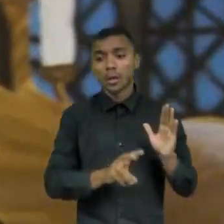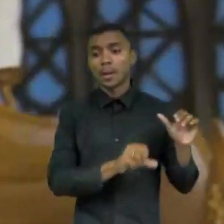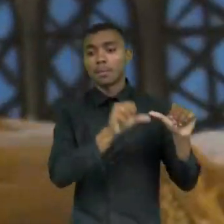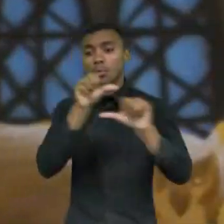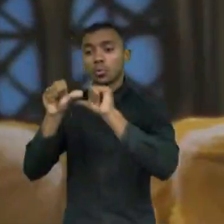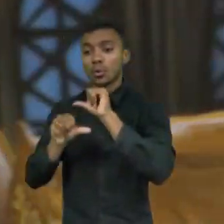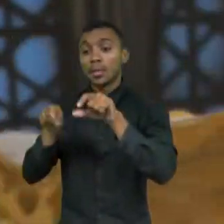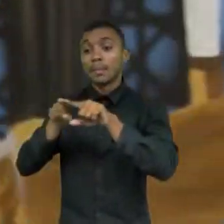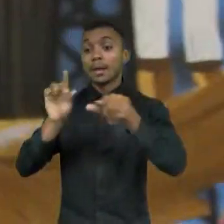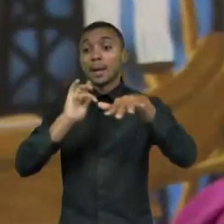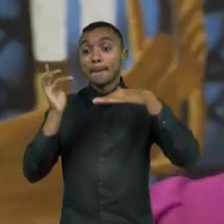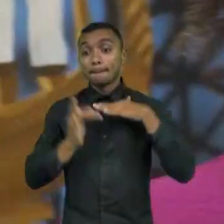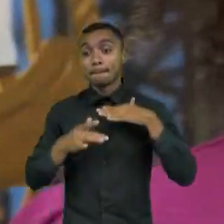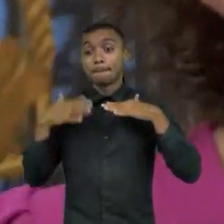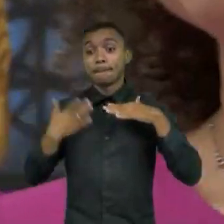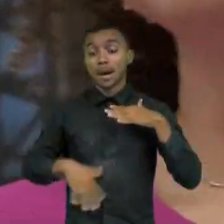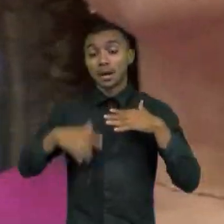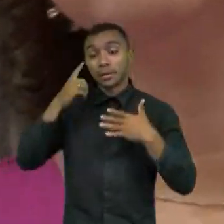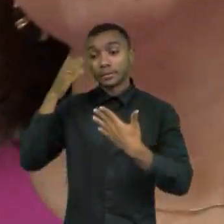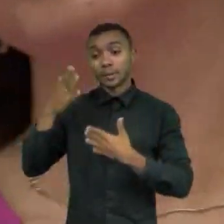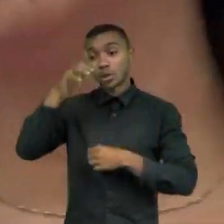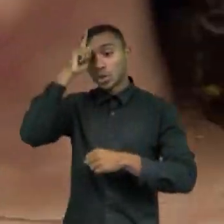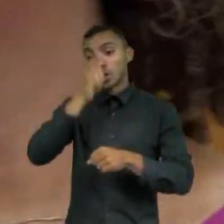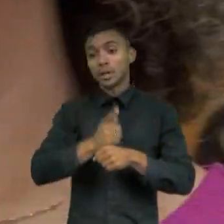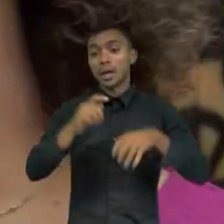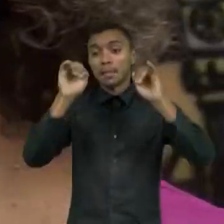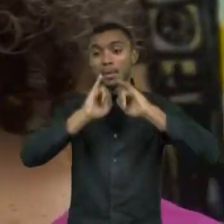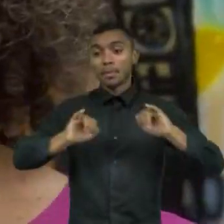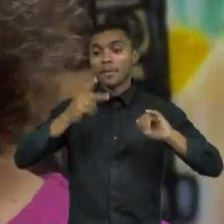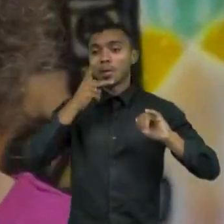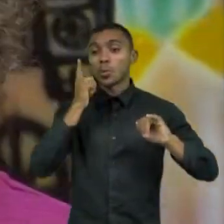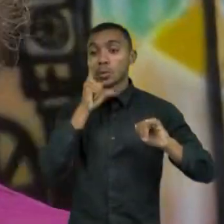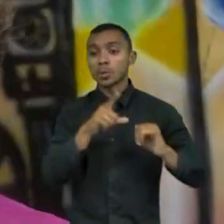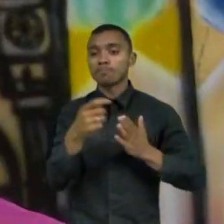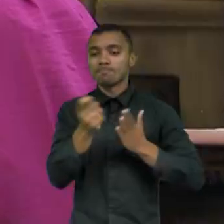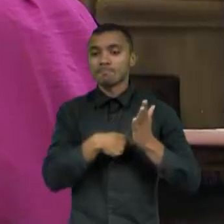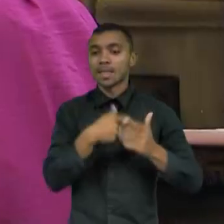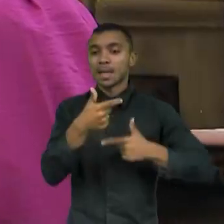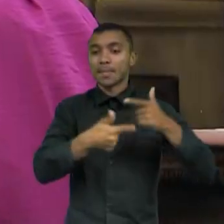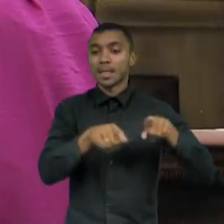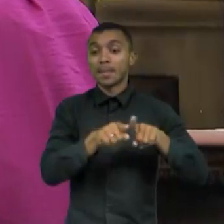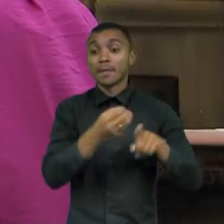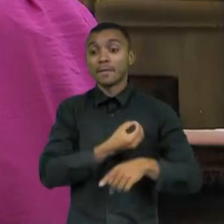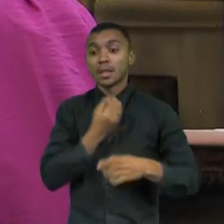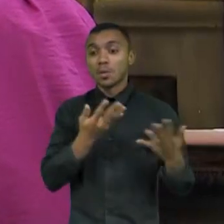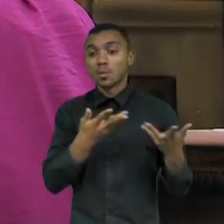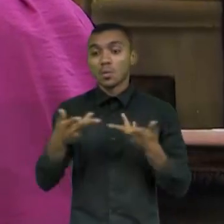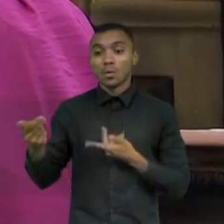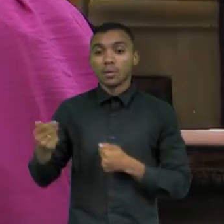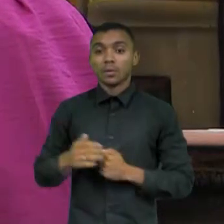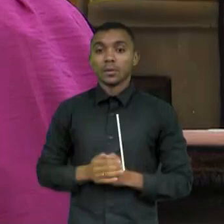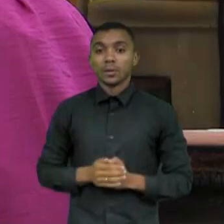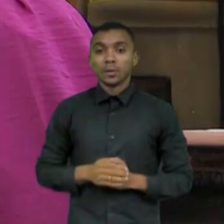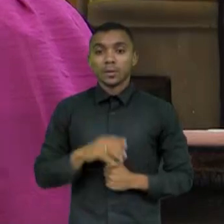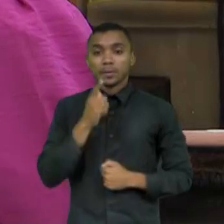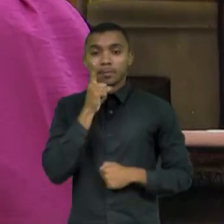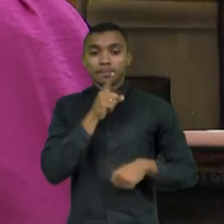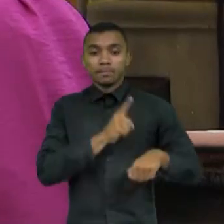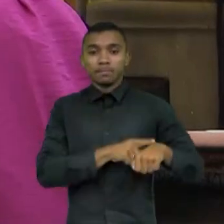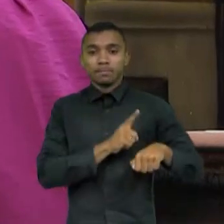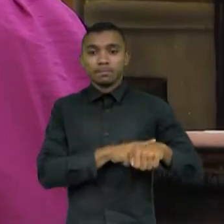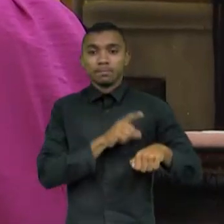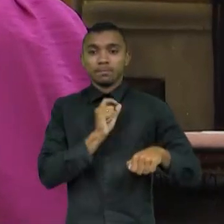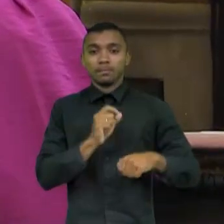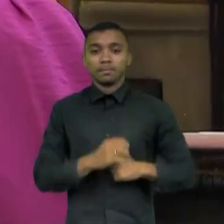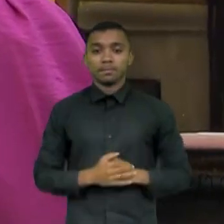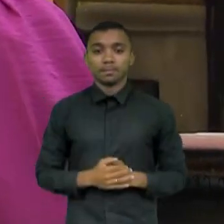redes sociais, a gerente de marketing garantiu uma vaga e qualidade de vida. Conseguir ter tempo de, na